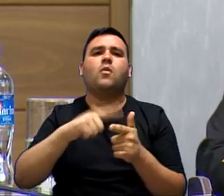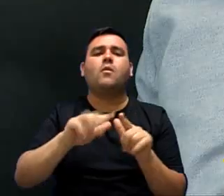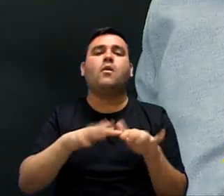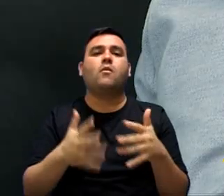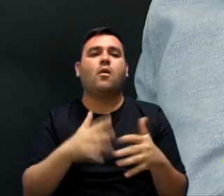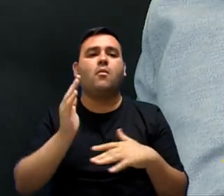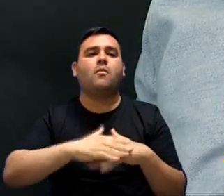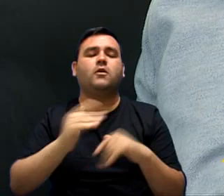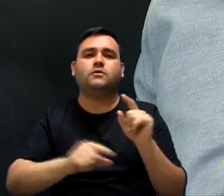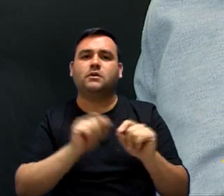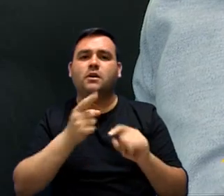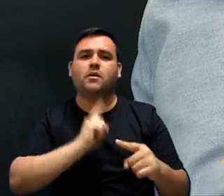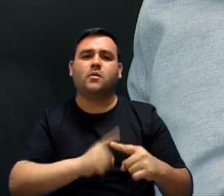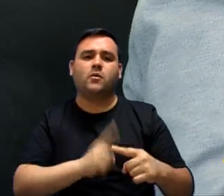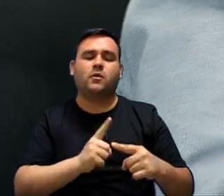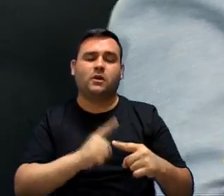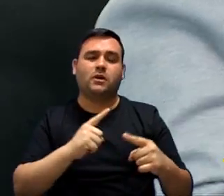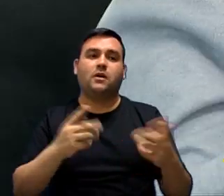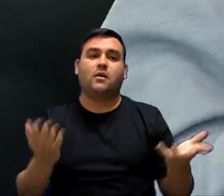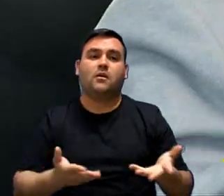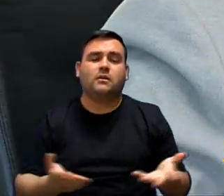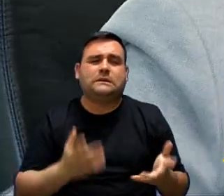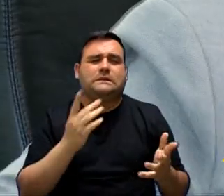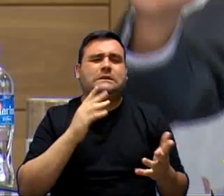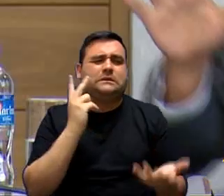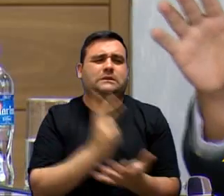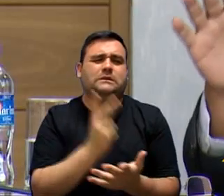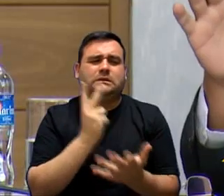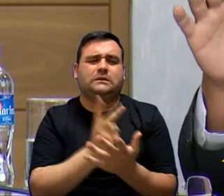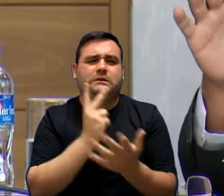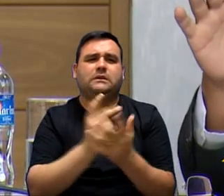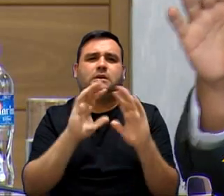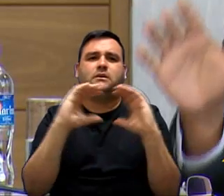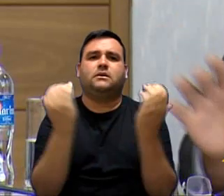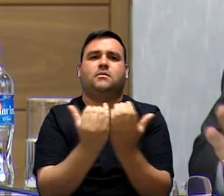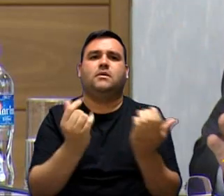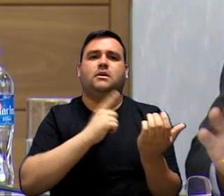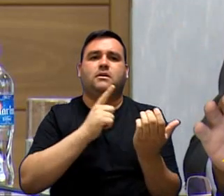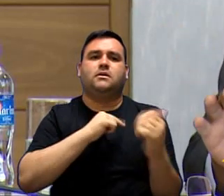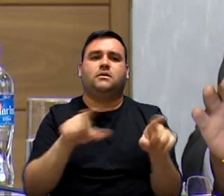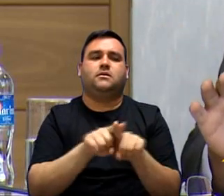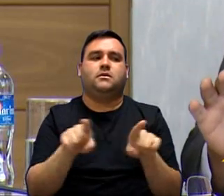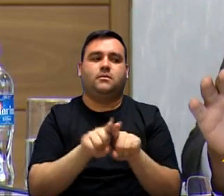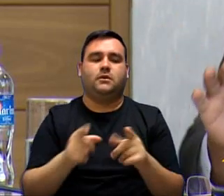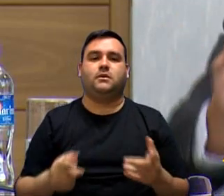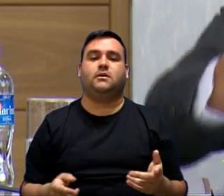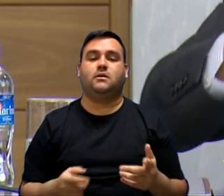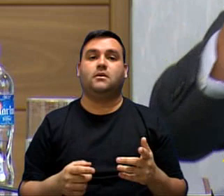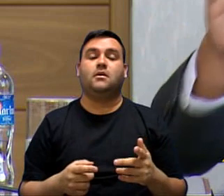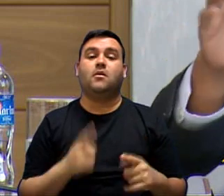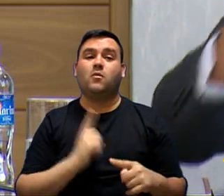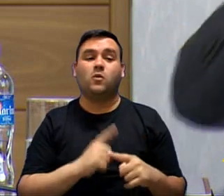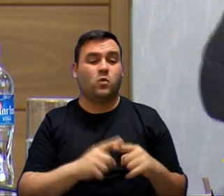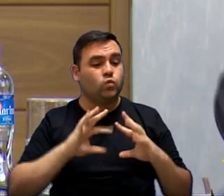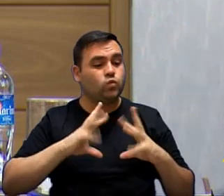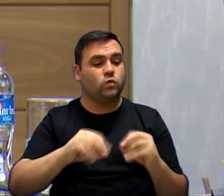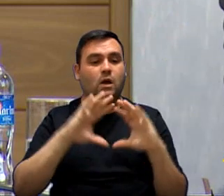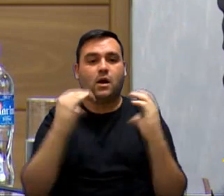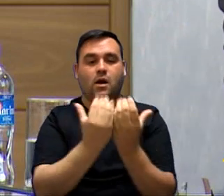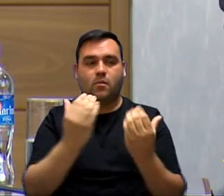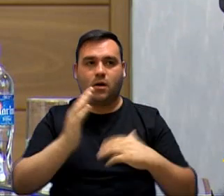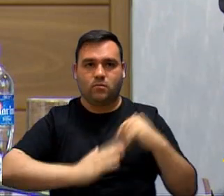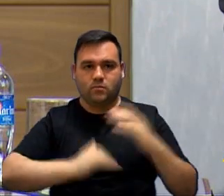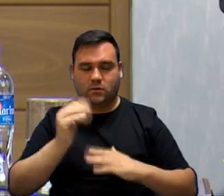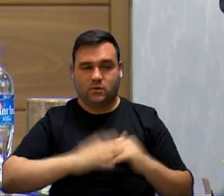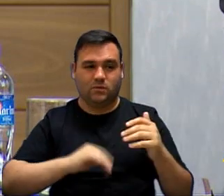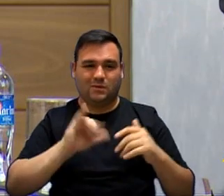daí, porque não quero que seja o mesmo, que tudo que a Câmara faz não é certo. Tudo que a Câmara faz. O senhor viu ontem o negócio de